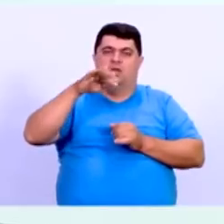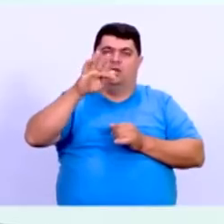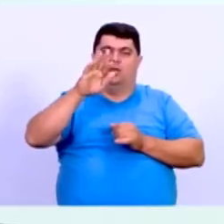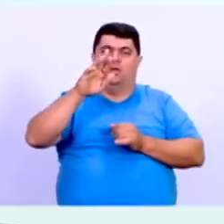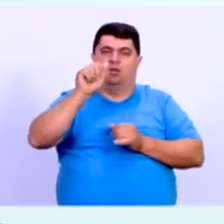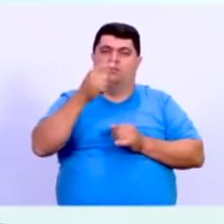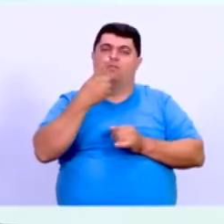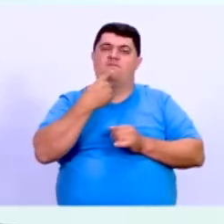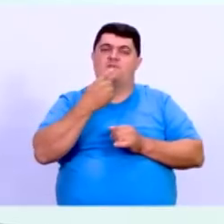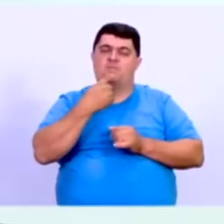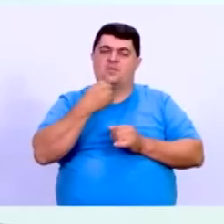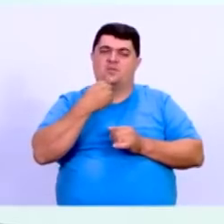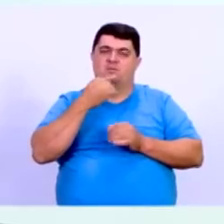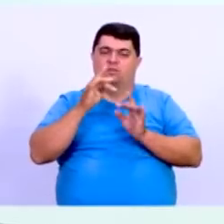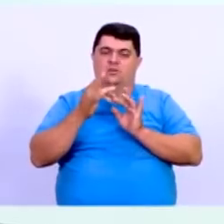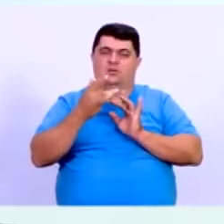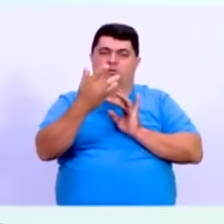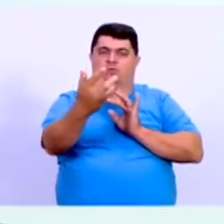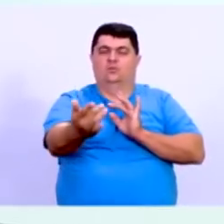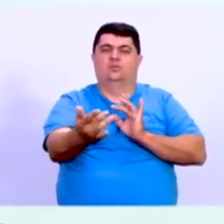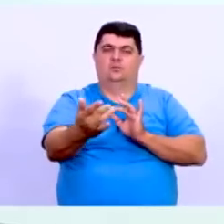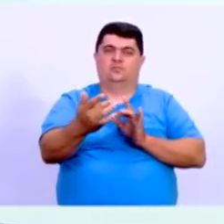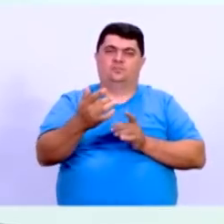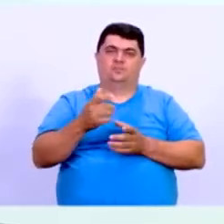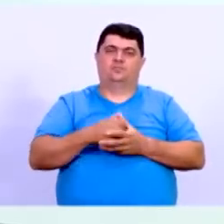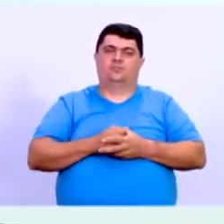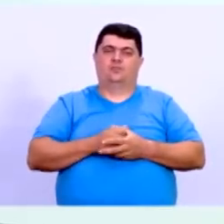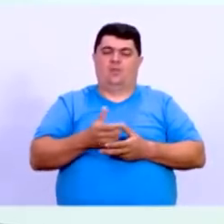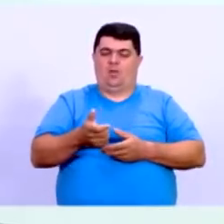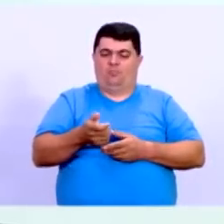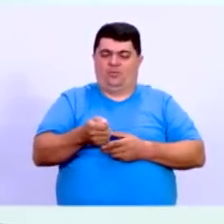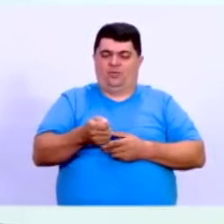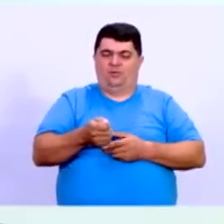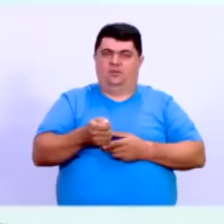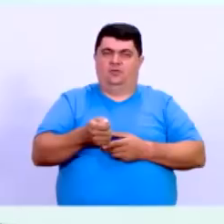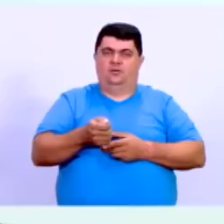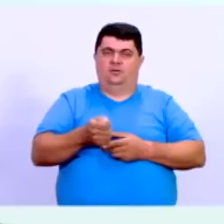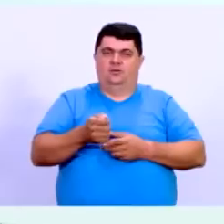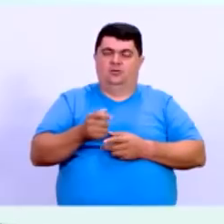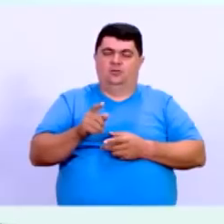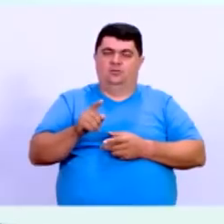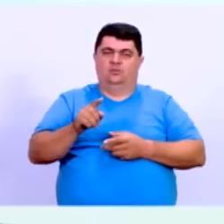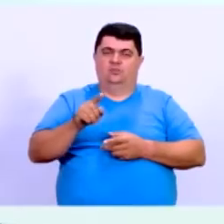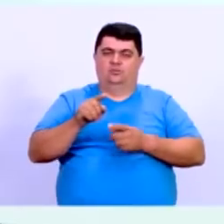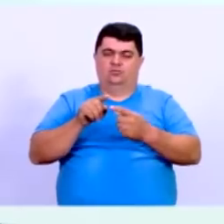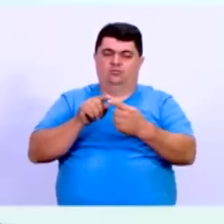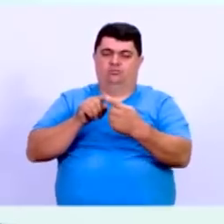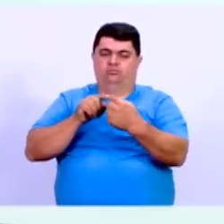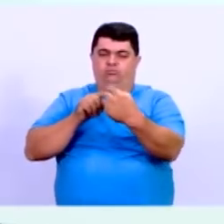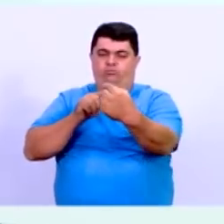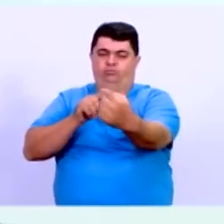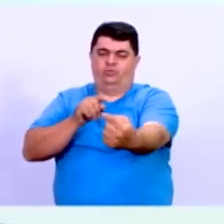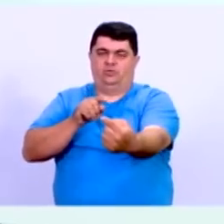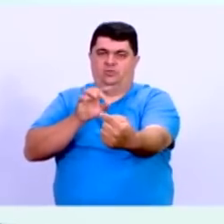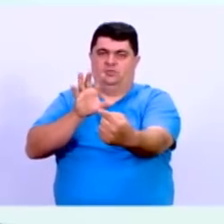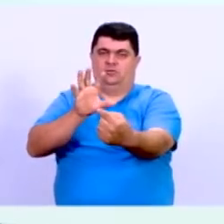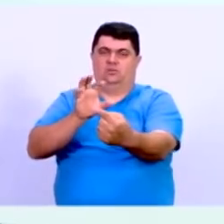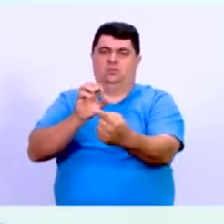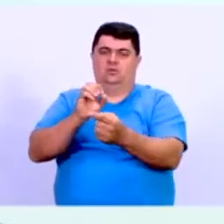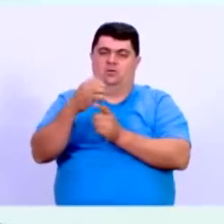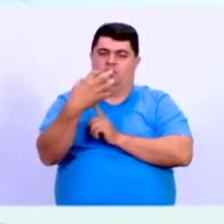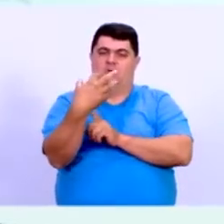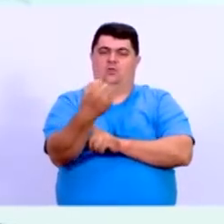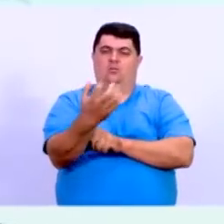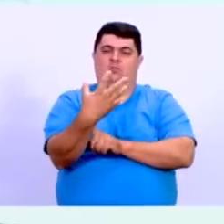Tem outras tecnologias, mas a maioria é infravermelho. Então você aperta no botão, por meio da tecnologia de infravermelho, ela manda